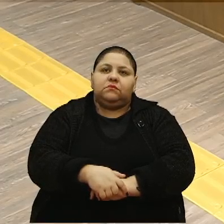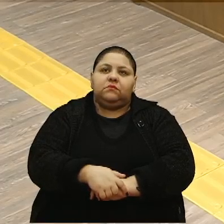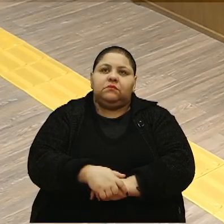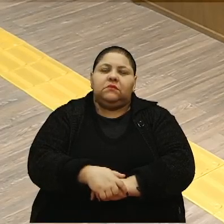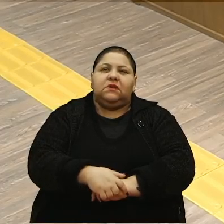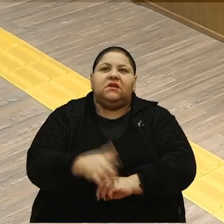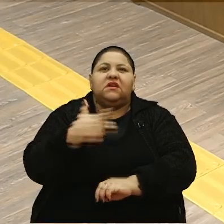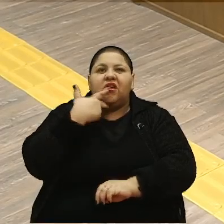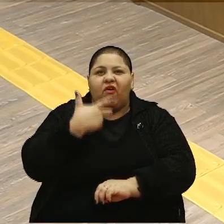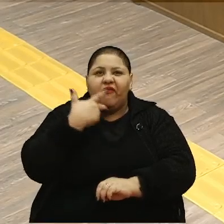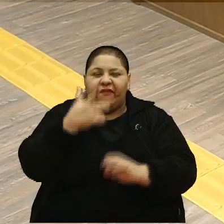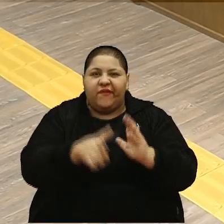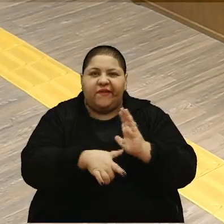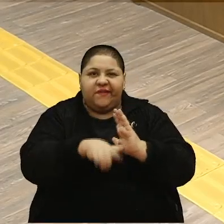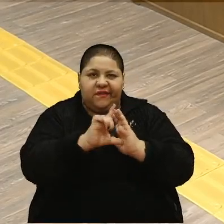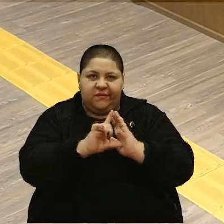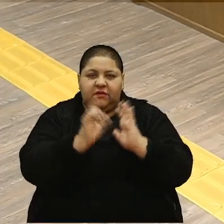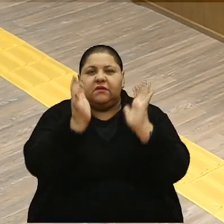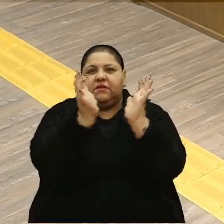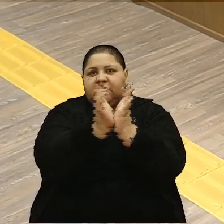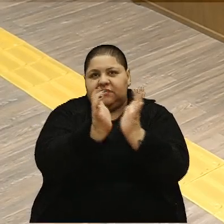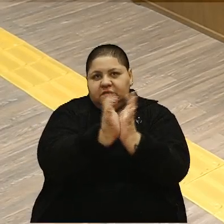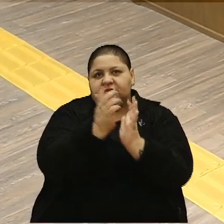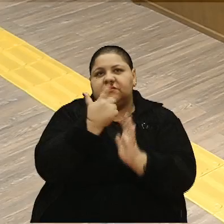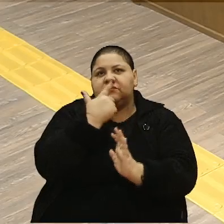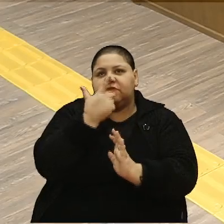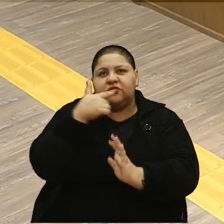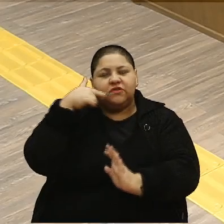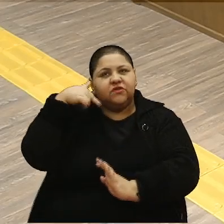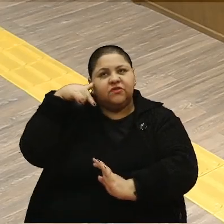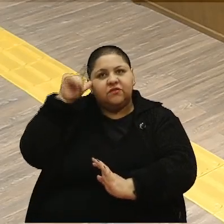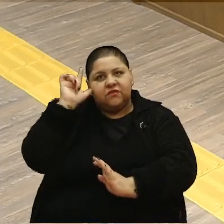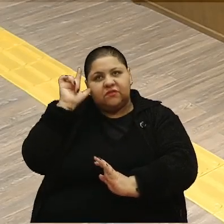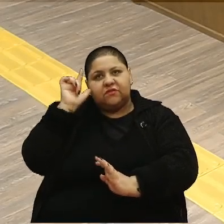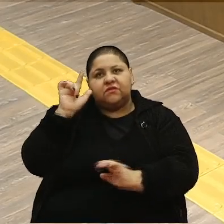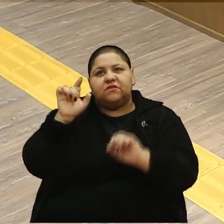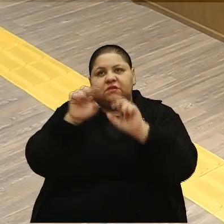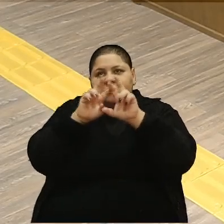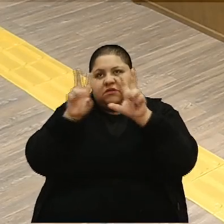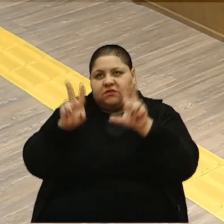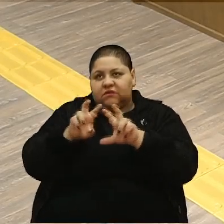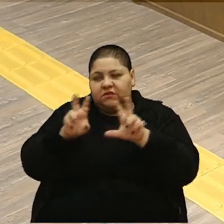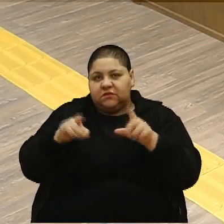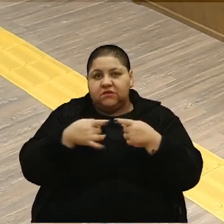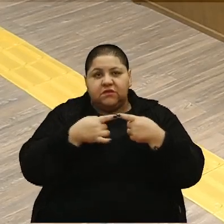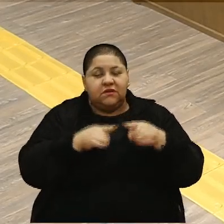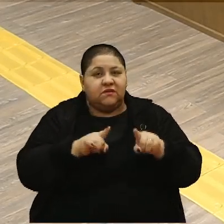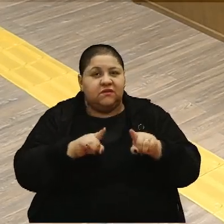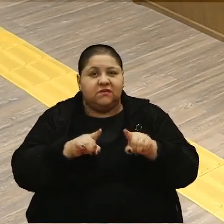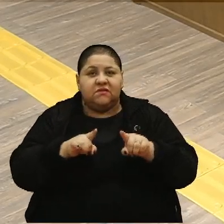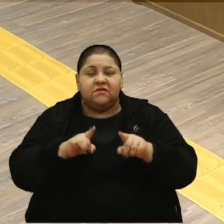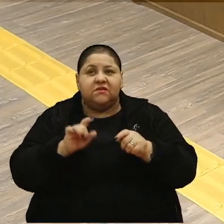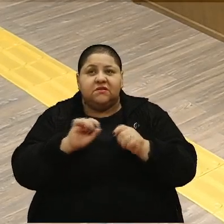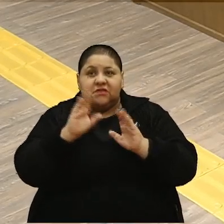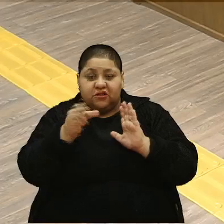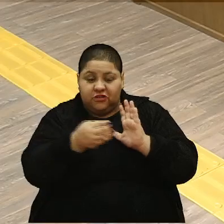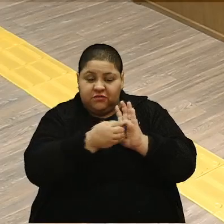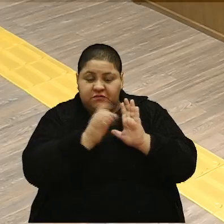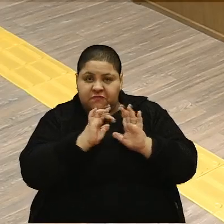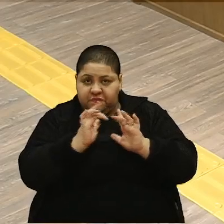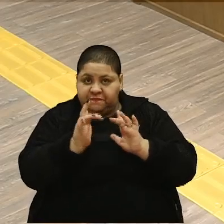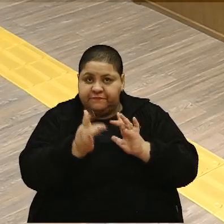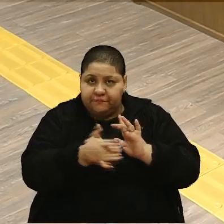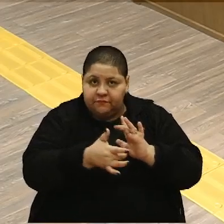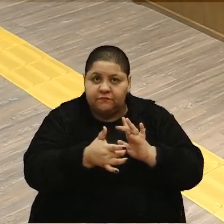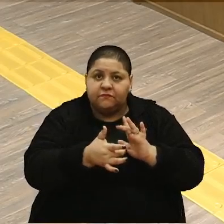Eu ia abordar antes, os colegas falaram ontem bastante sobre esse assunto, mas eu acabei fazendo uma postagem nas minhas redes